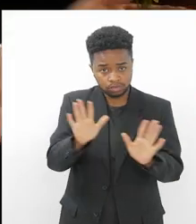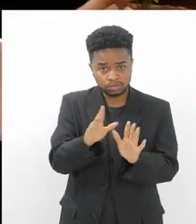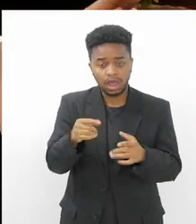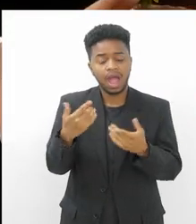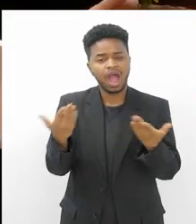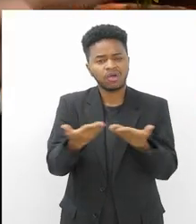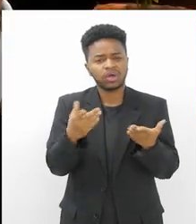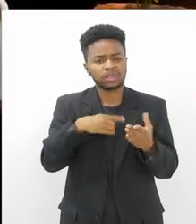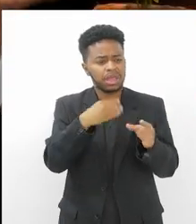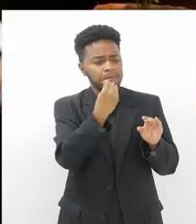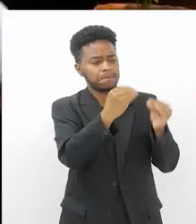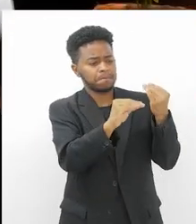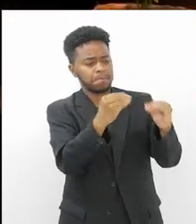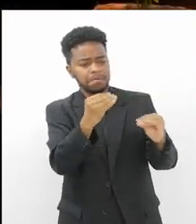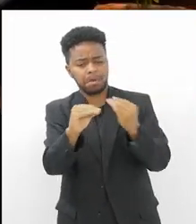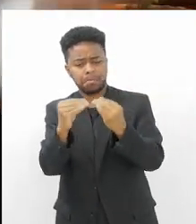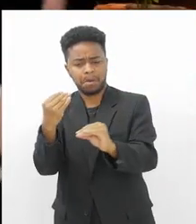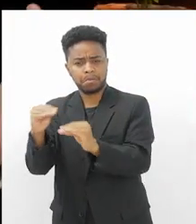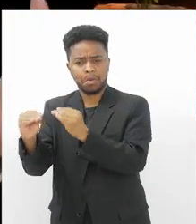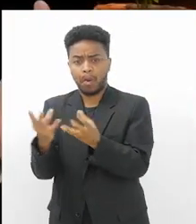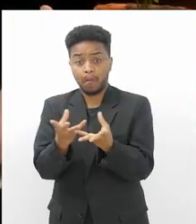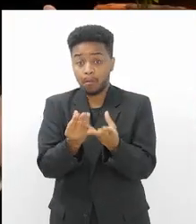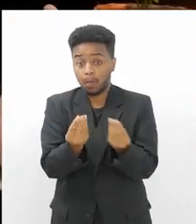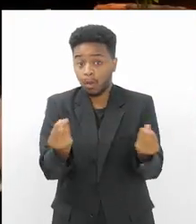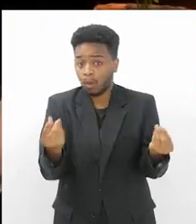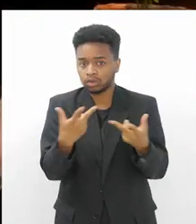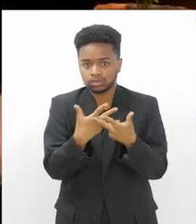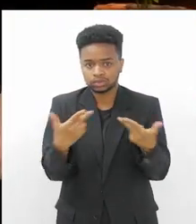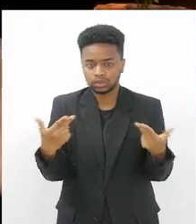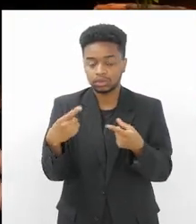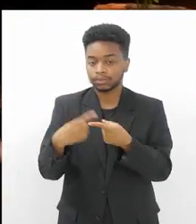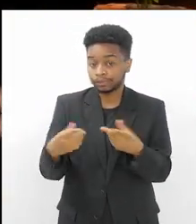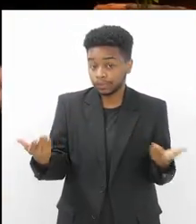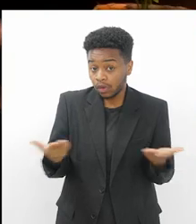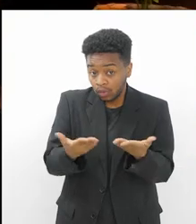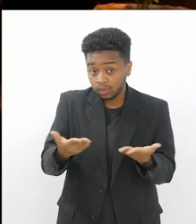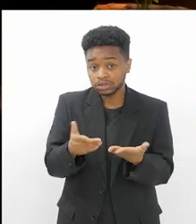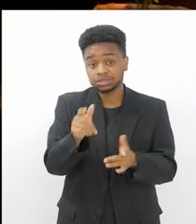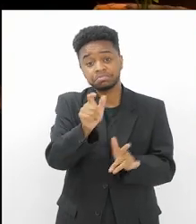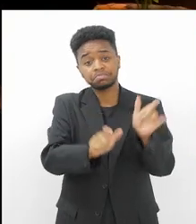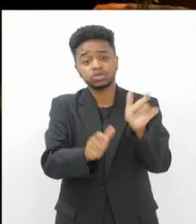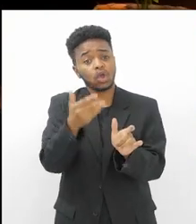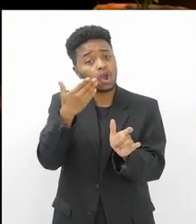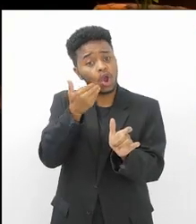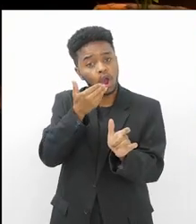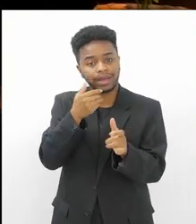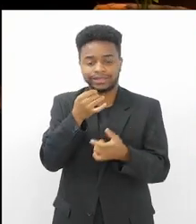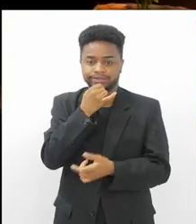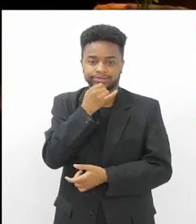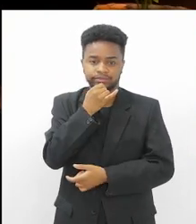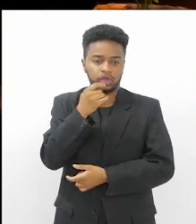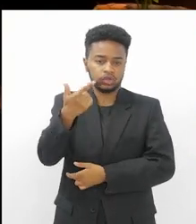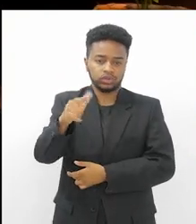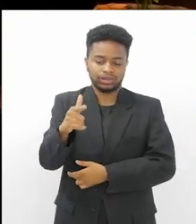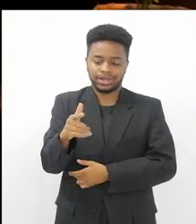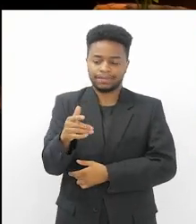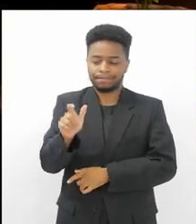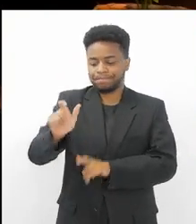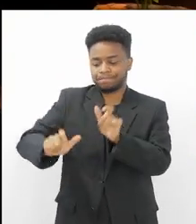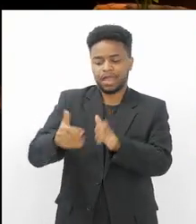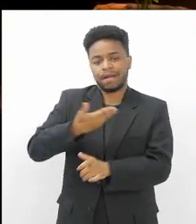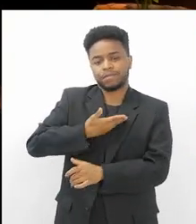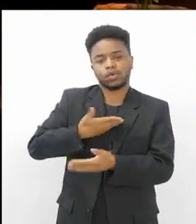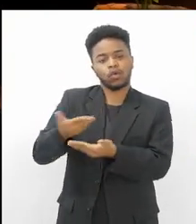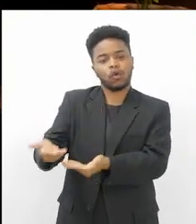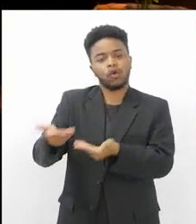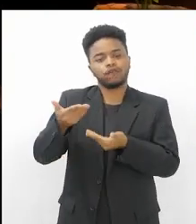de pão na mesa. Agora é um banquete que tem na Santa Ceia. Porque as pessoas hoje, elas comem, até porque você não